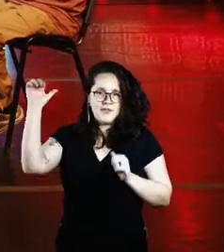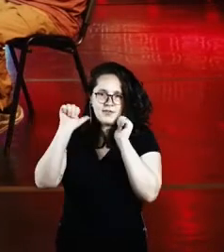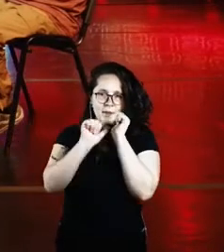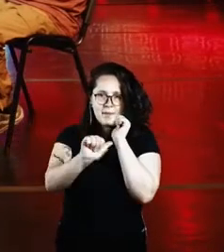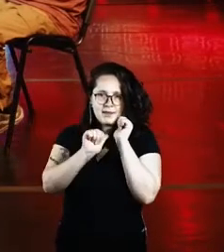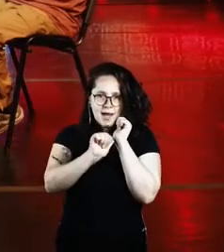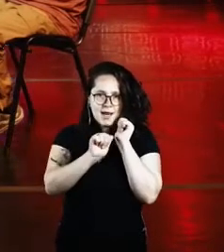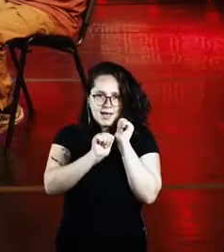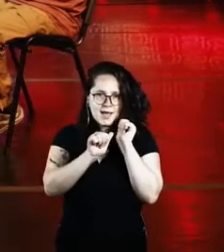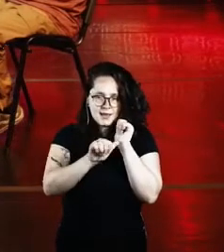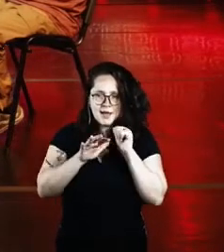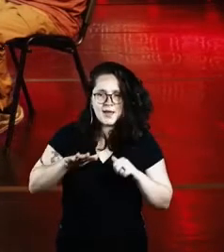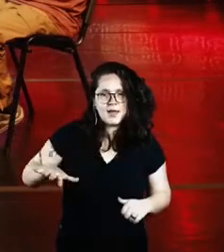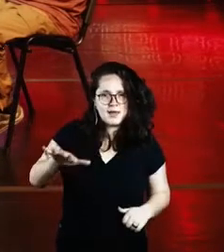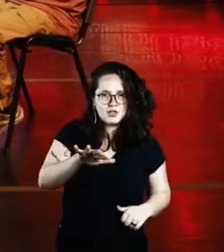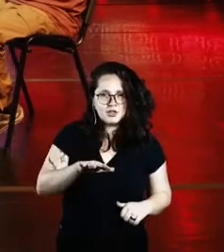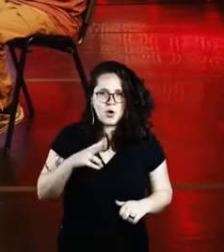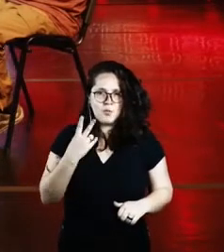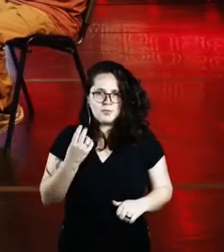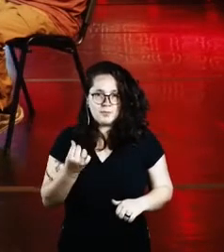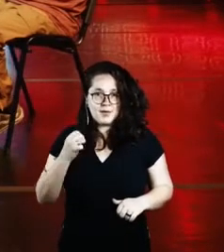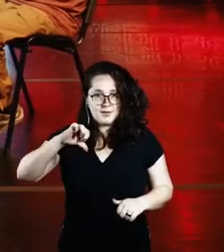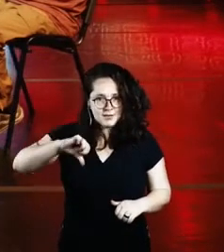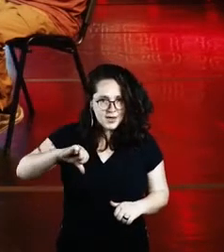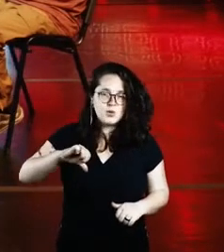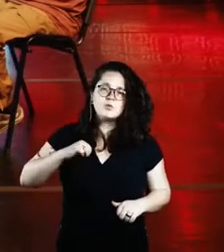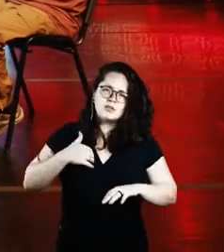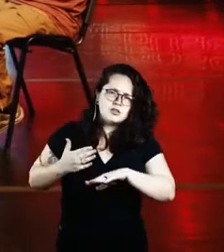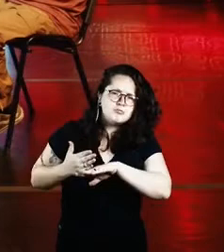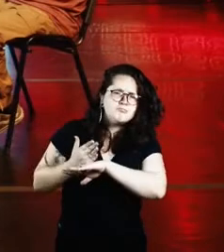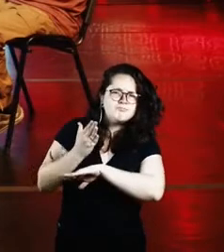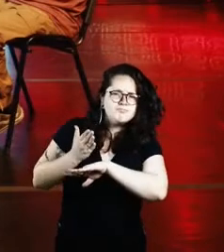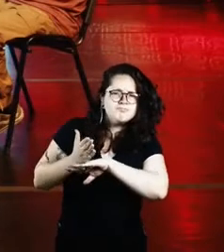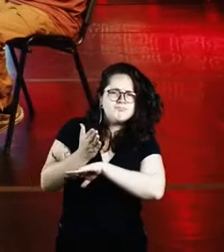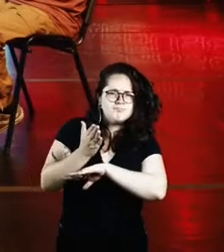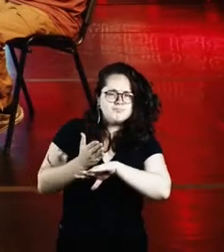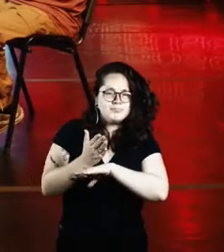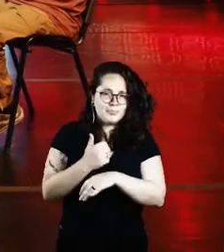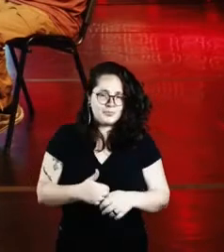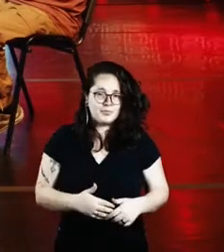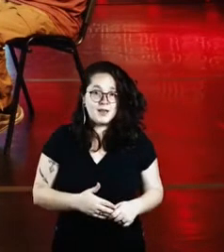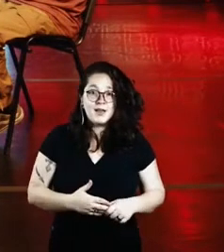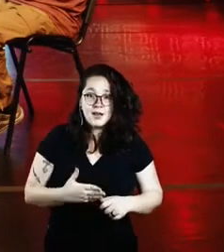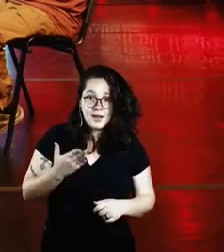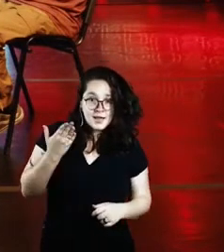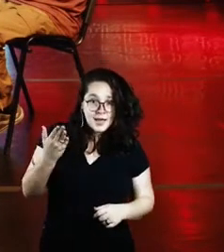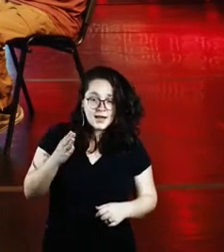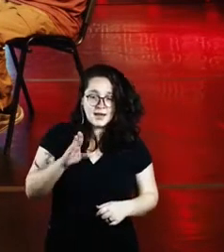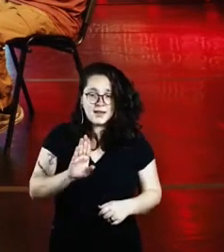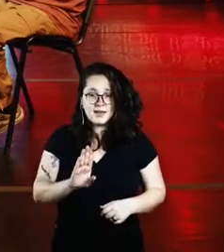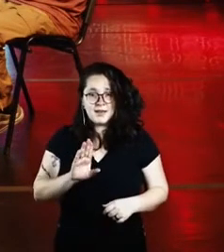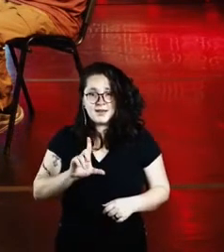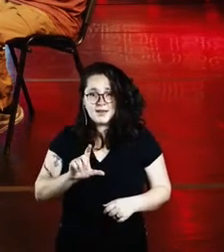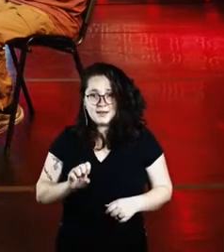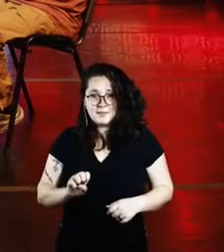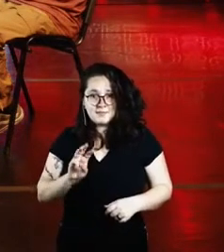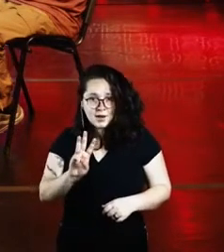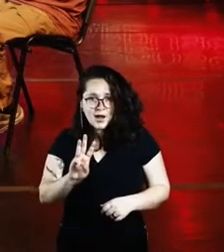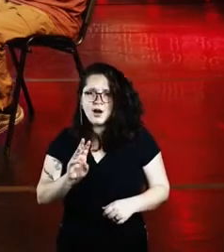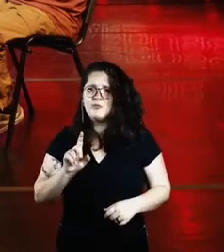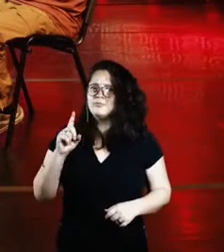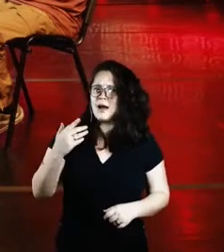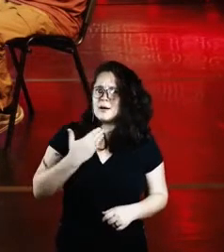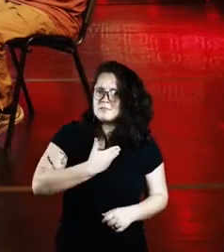região ali do Pinheiros e tal, né? Que era uma região que a gente frequentava bastante também, né, meu? Então, o Blau ele virou amigão, nossa, assim, frequentava a minha